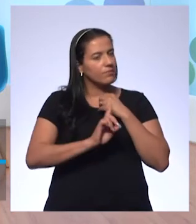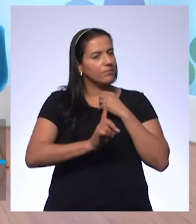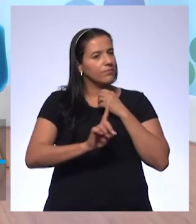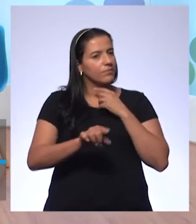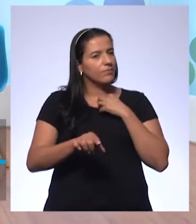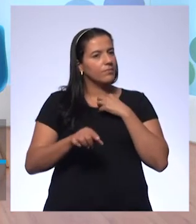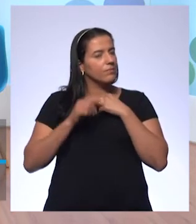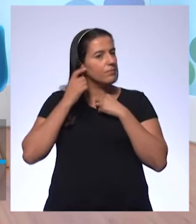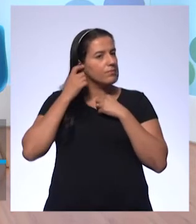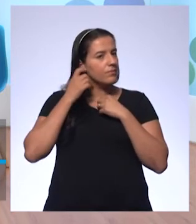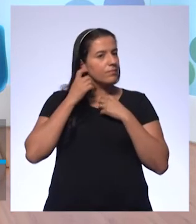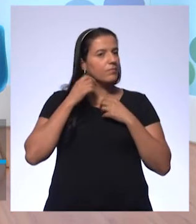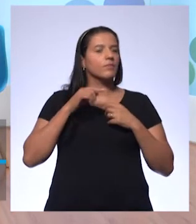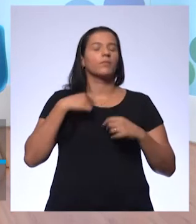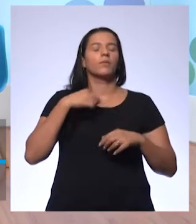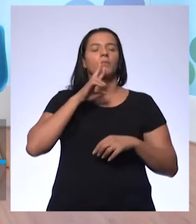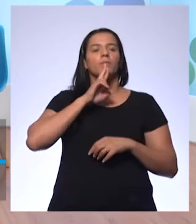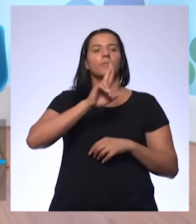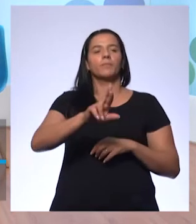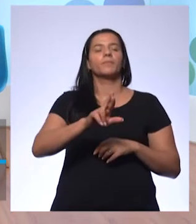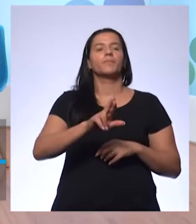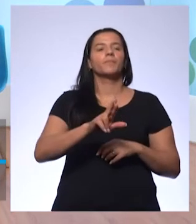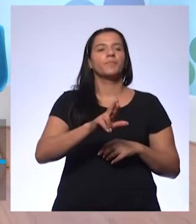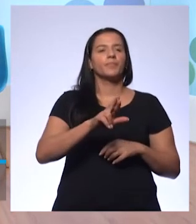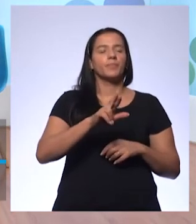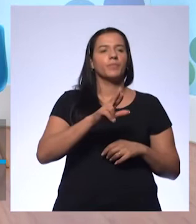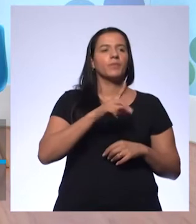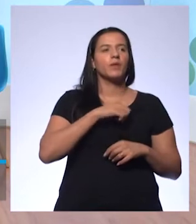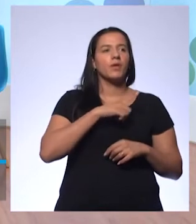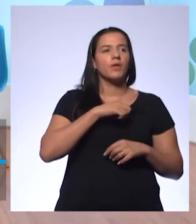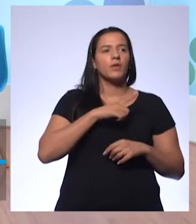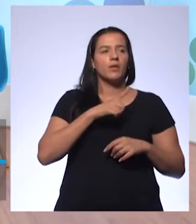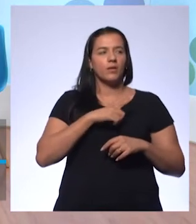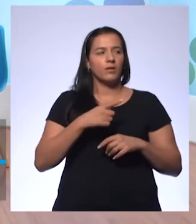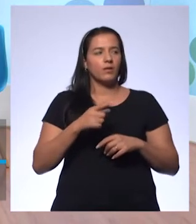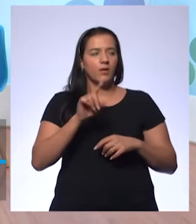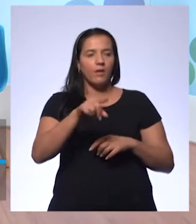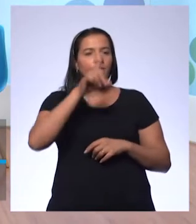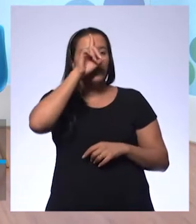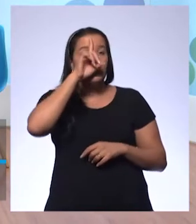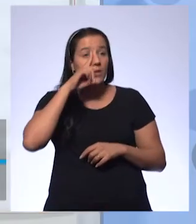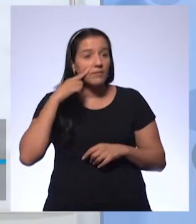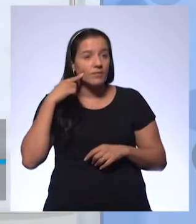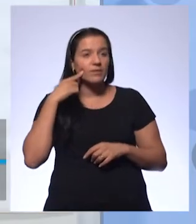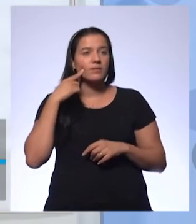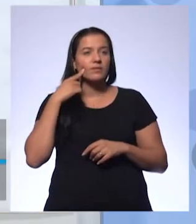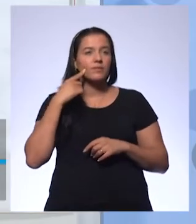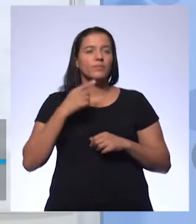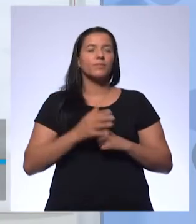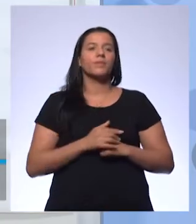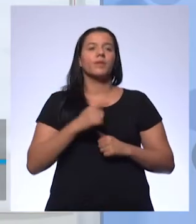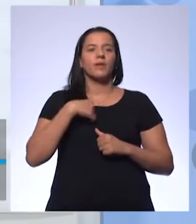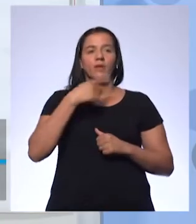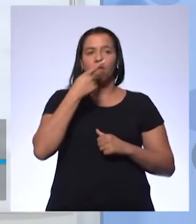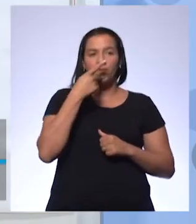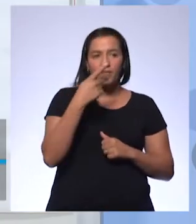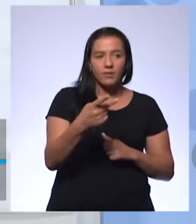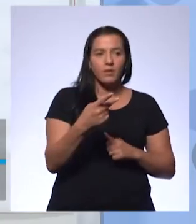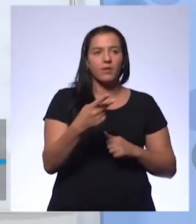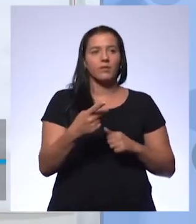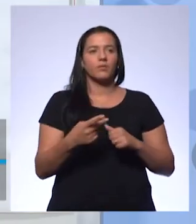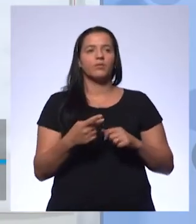para responder aí. Então, quando a gente fala infecção, né, quer dizer que você está